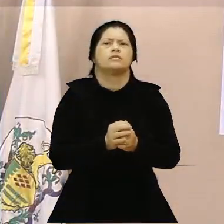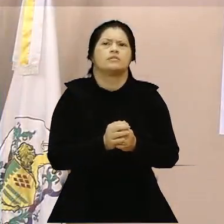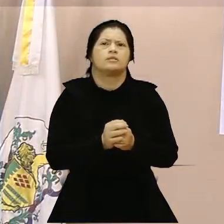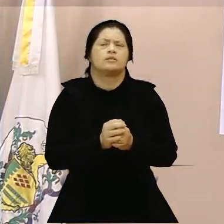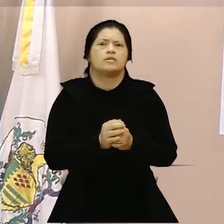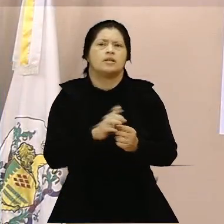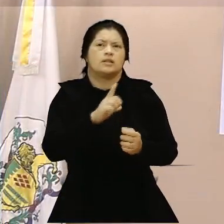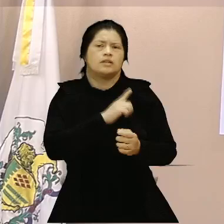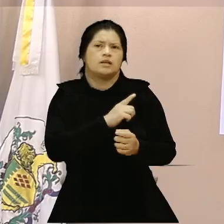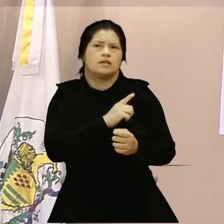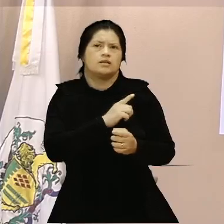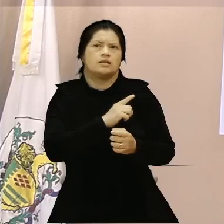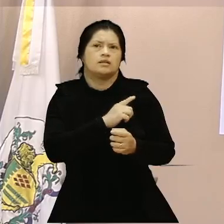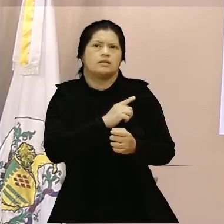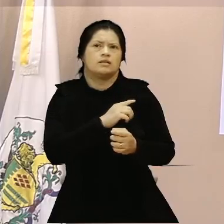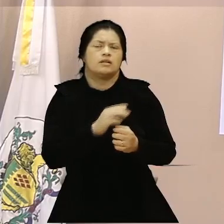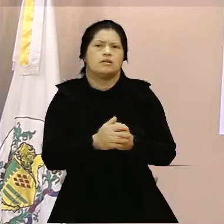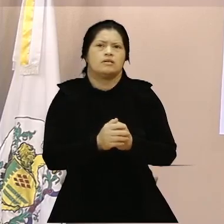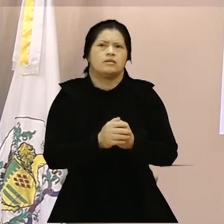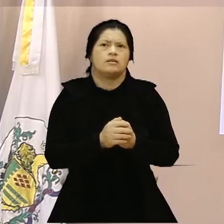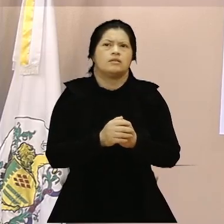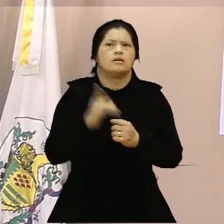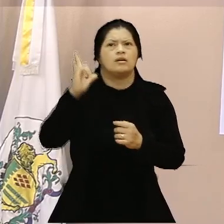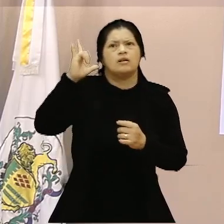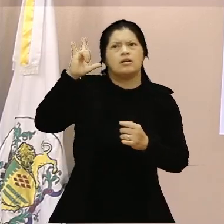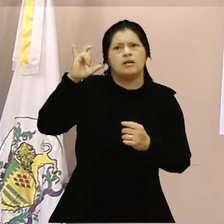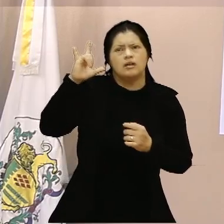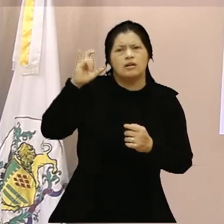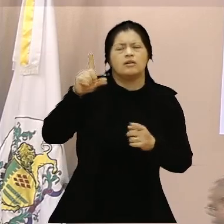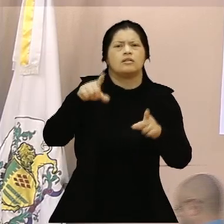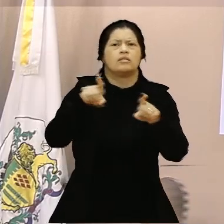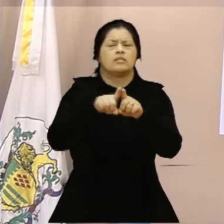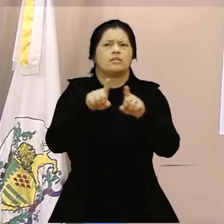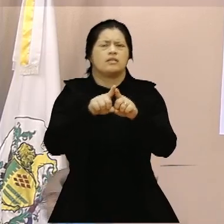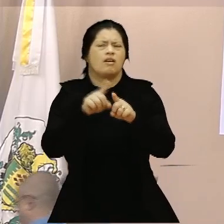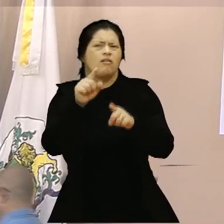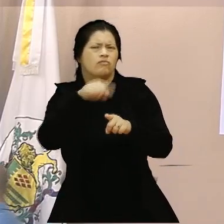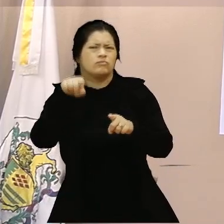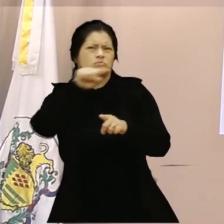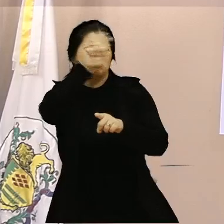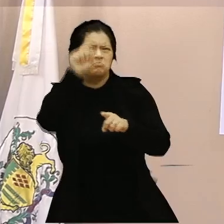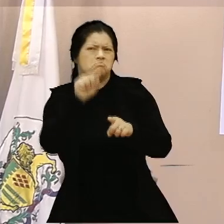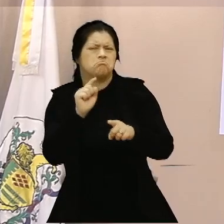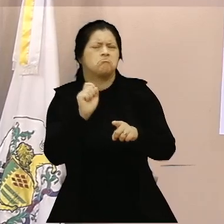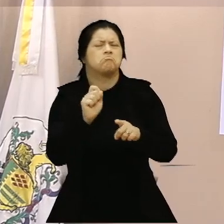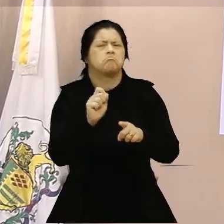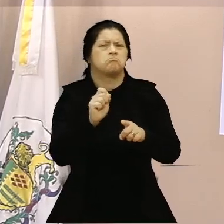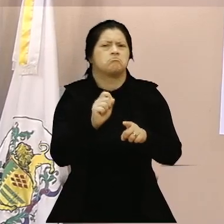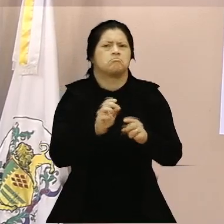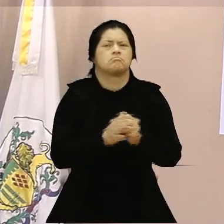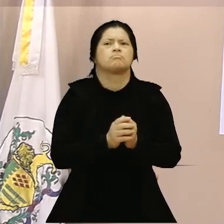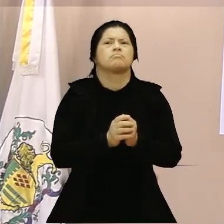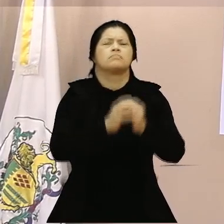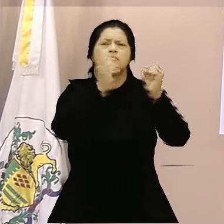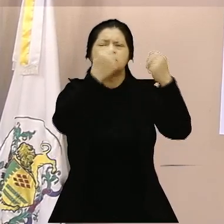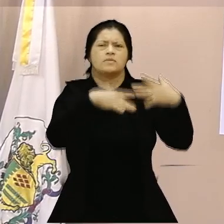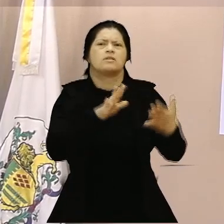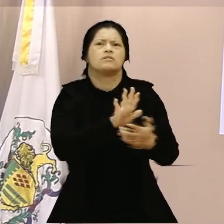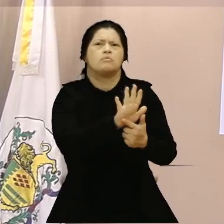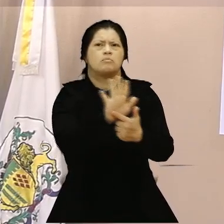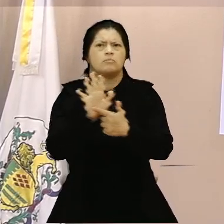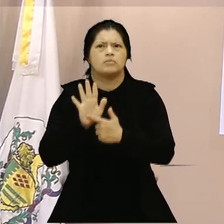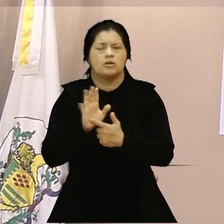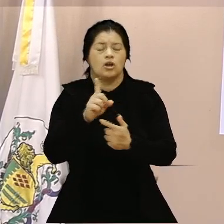lá todas as explicações para quem ainda tem qualquer dúvida em relação a isso. Mas aqui na nossa casa,